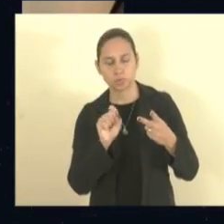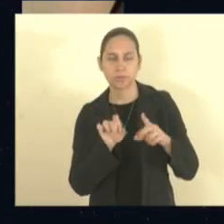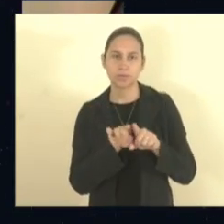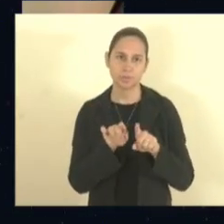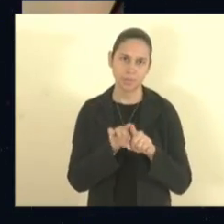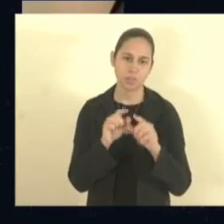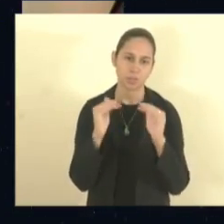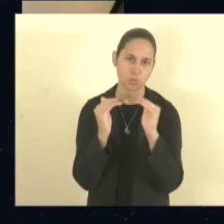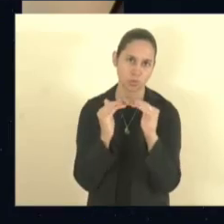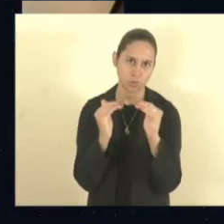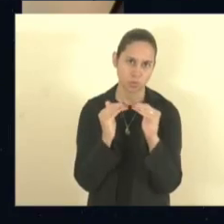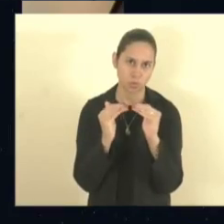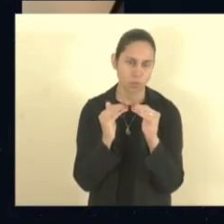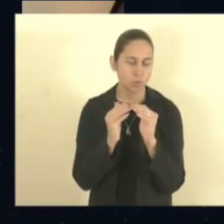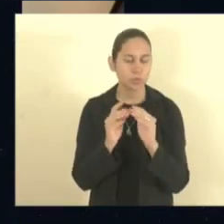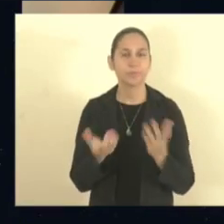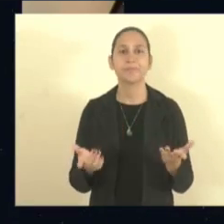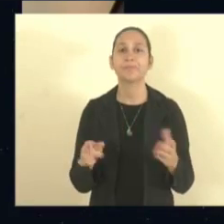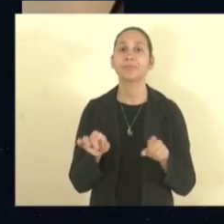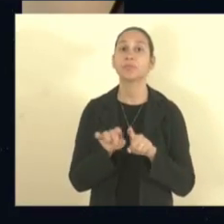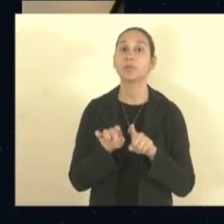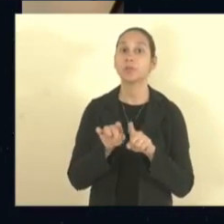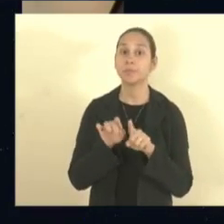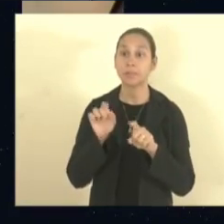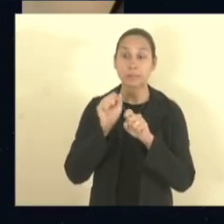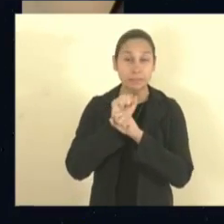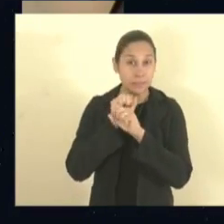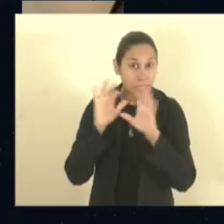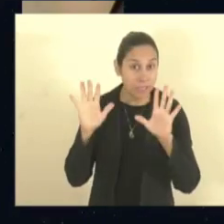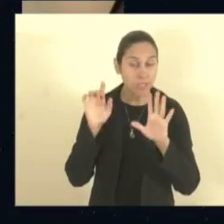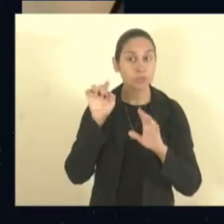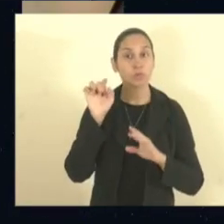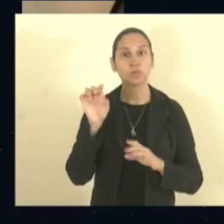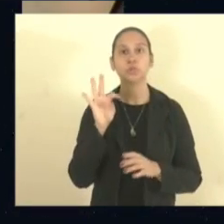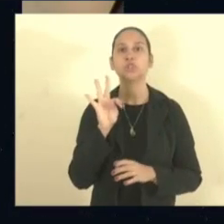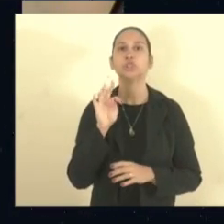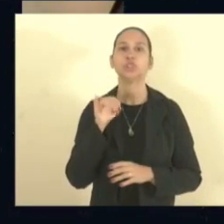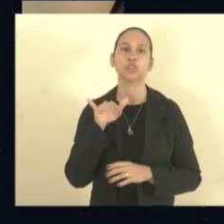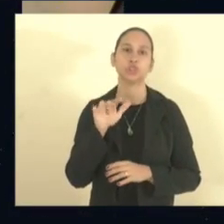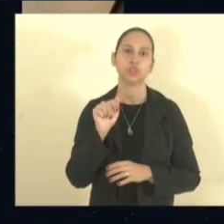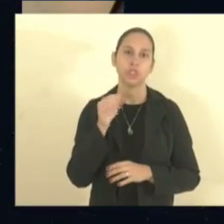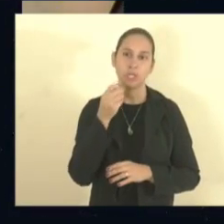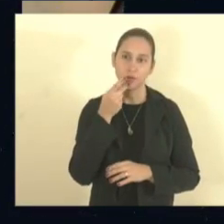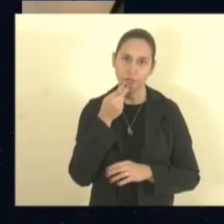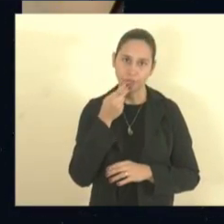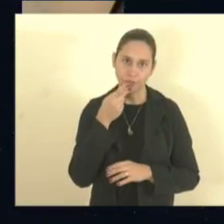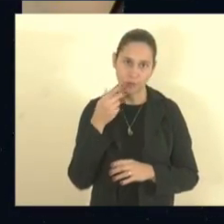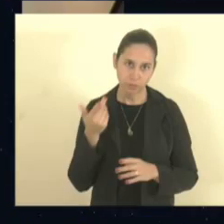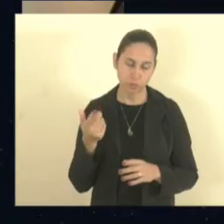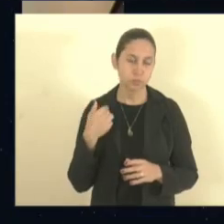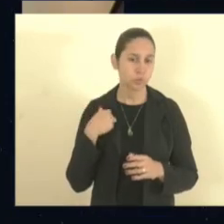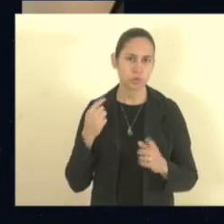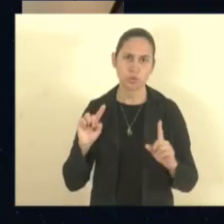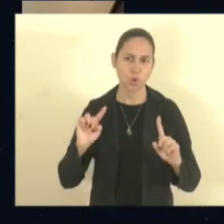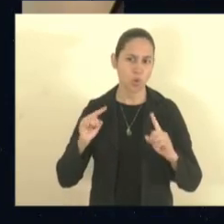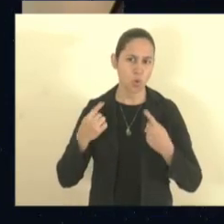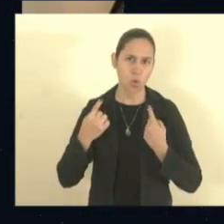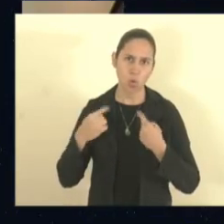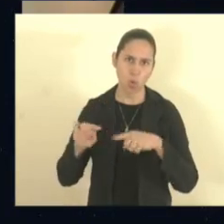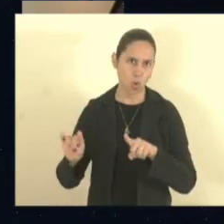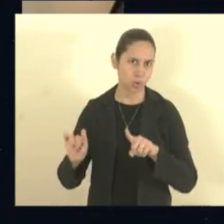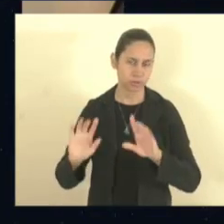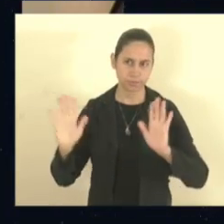querido deputado Thiago Hoffmann que nós também não somos contrários